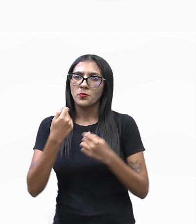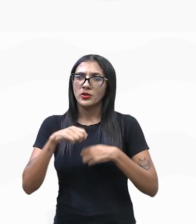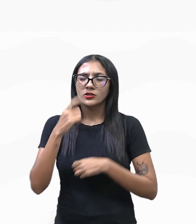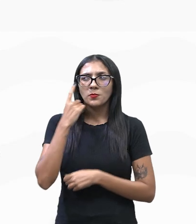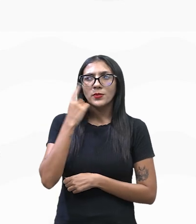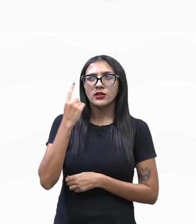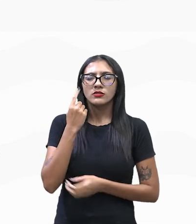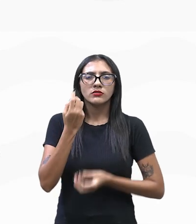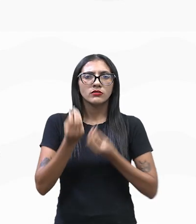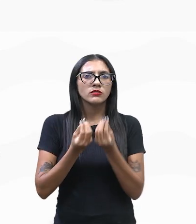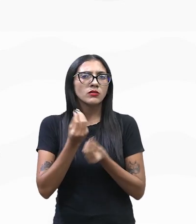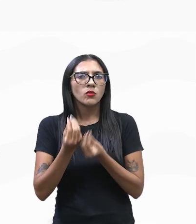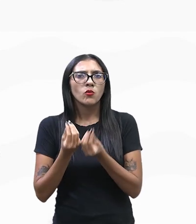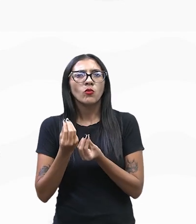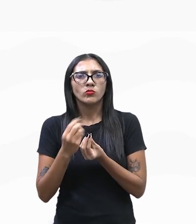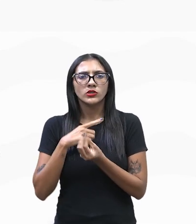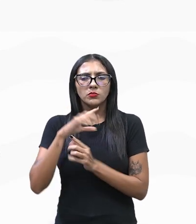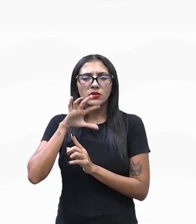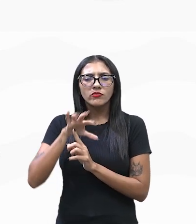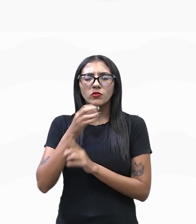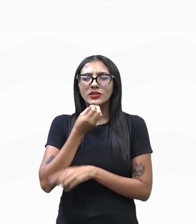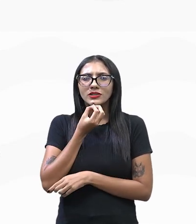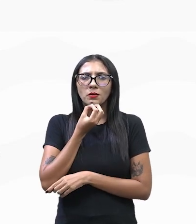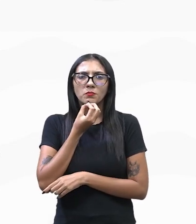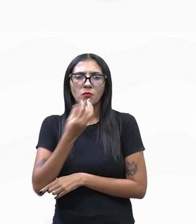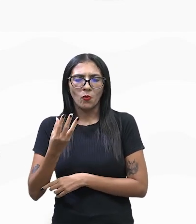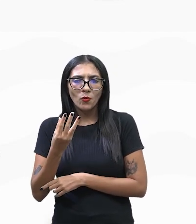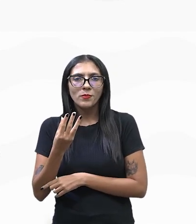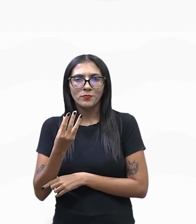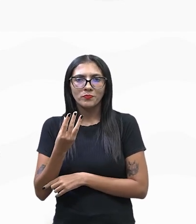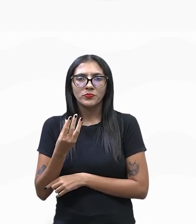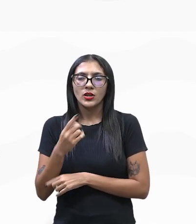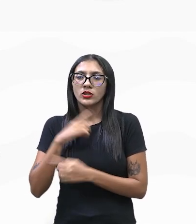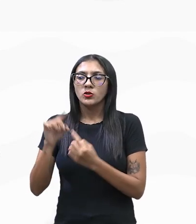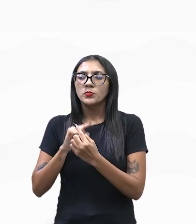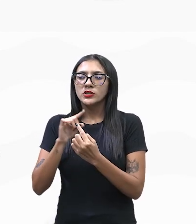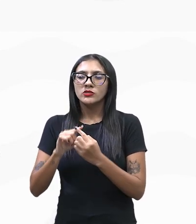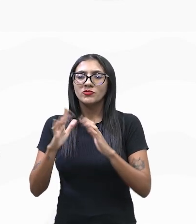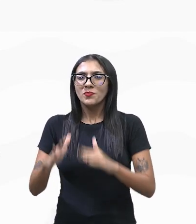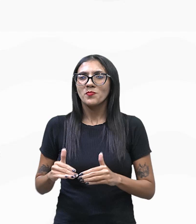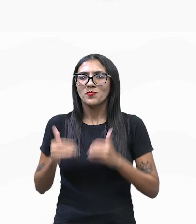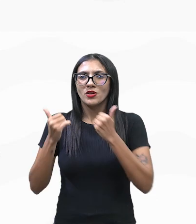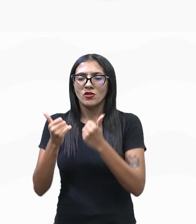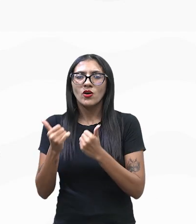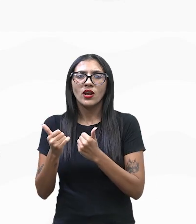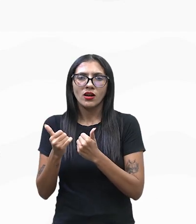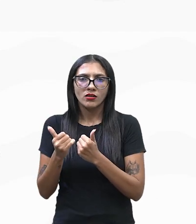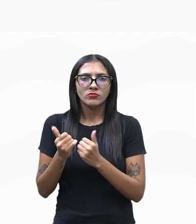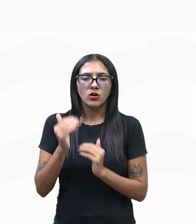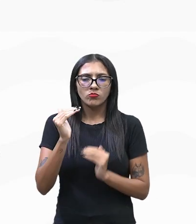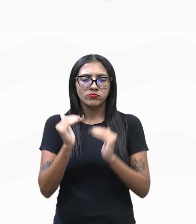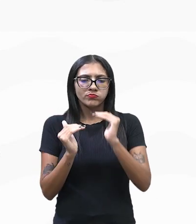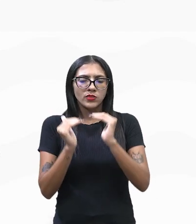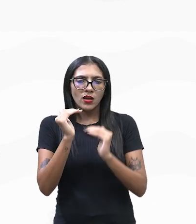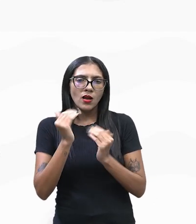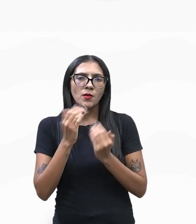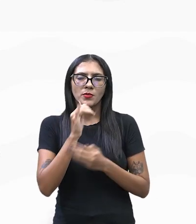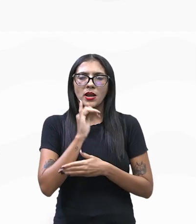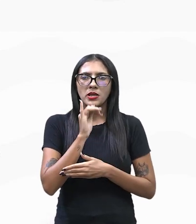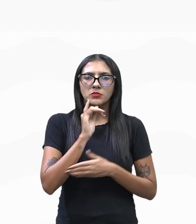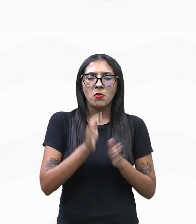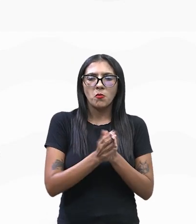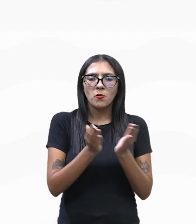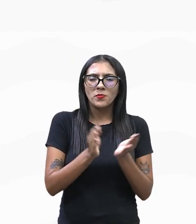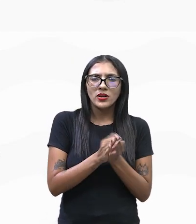de como ele vai conseguir impactar ao ponto de melhorar essa questão, né, da desigualdade, da pobreza. Então, ele vai